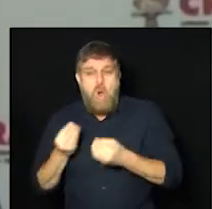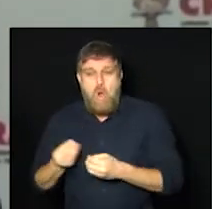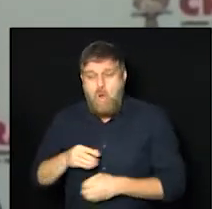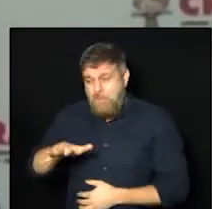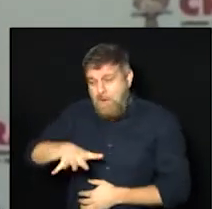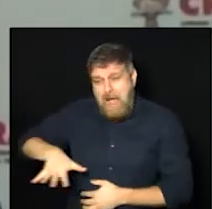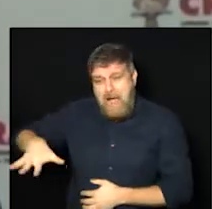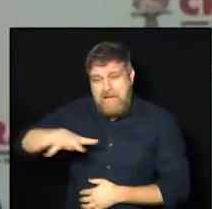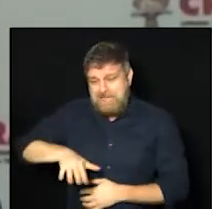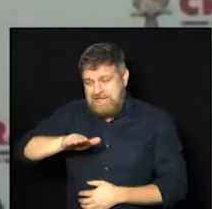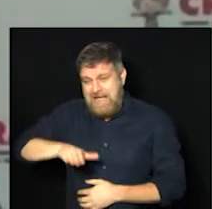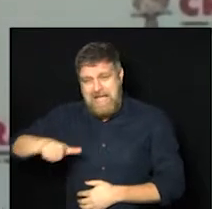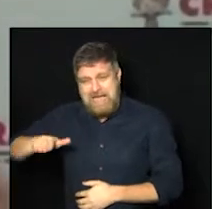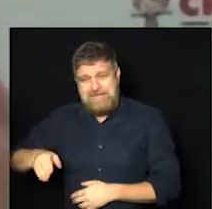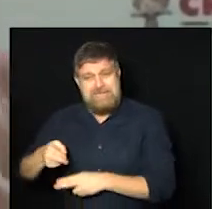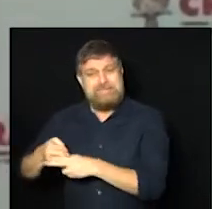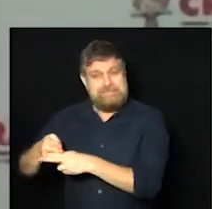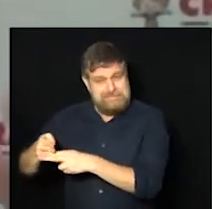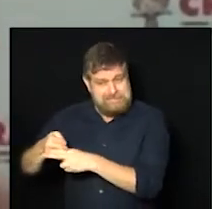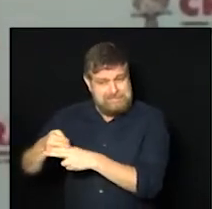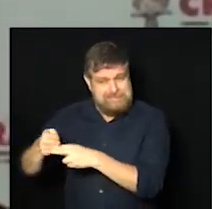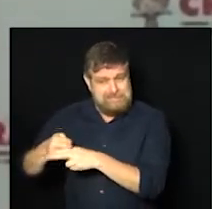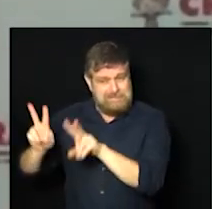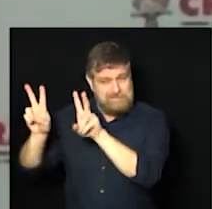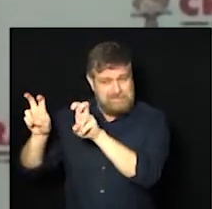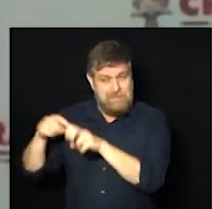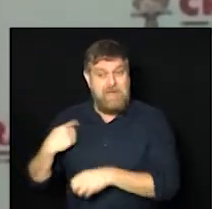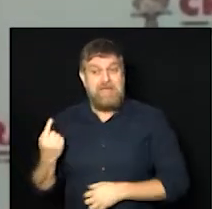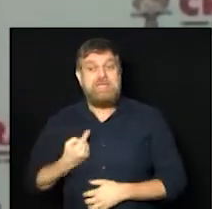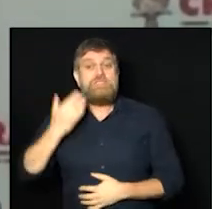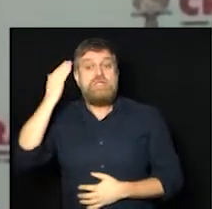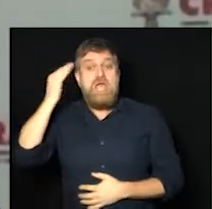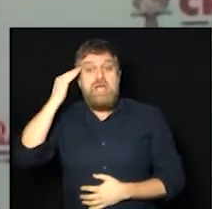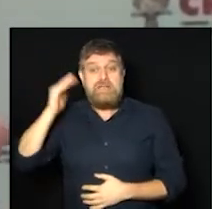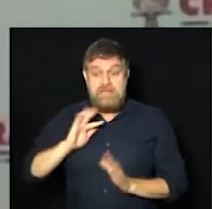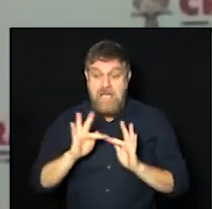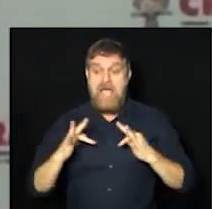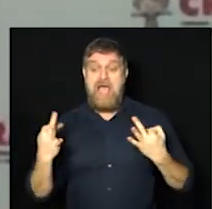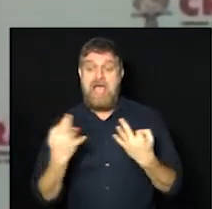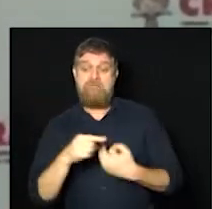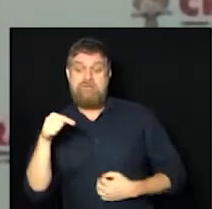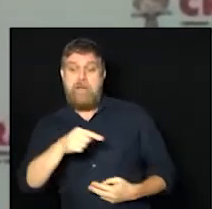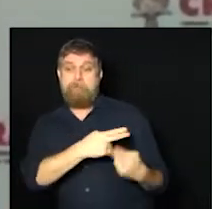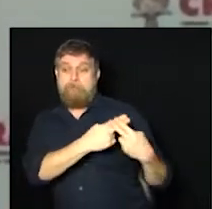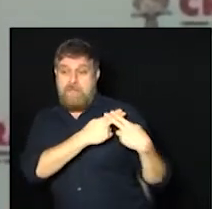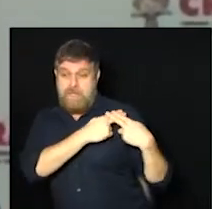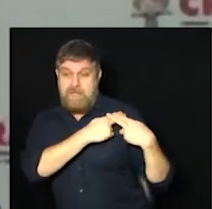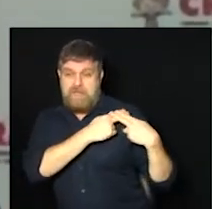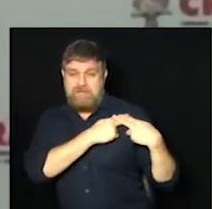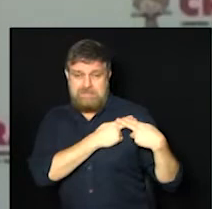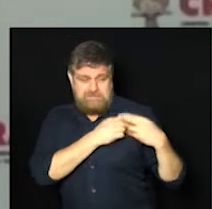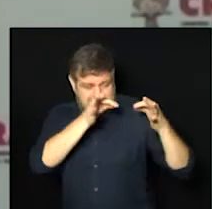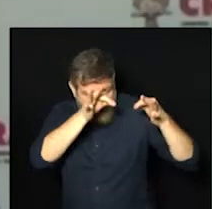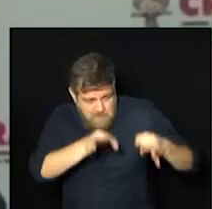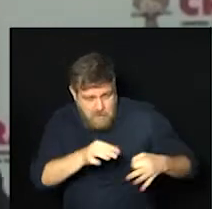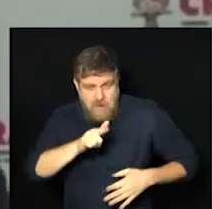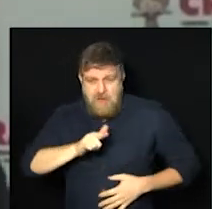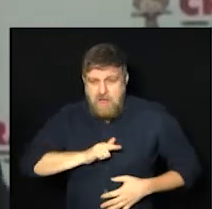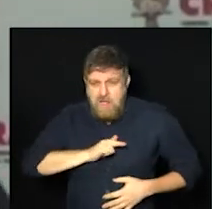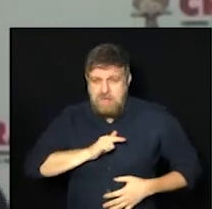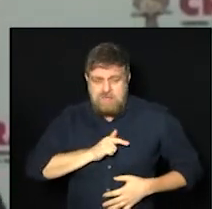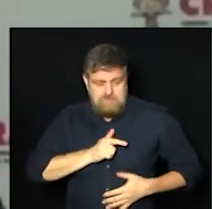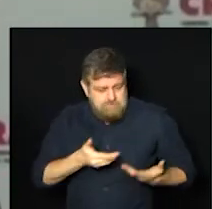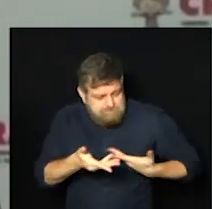no trato da sexualidade e no trato do que a gente entende que é uma família, né? Uma família perfeita, uma família que se dá